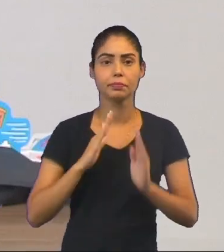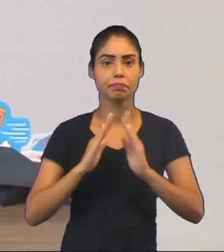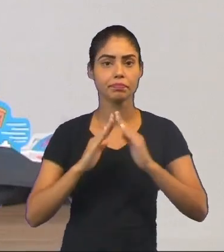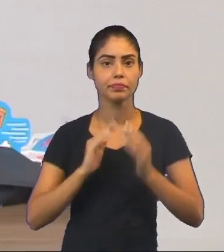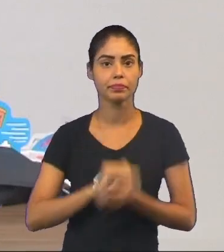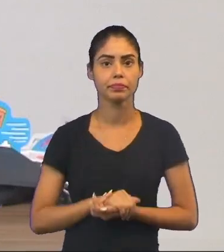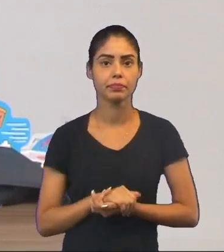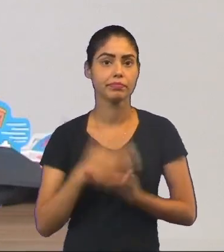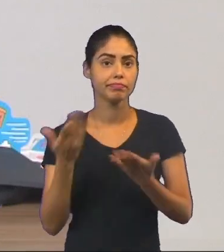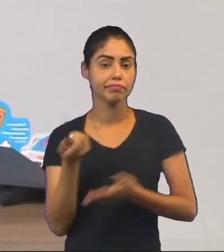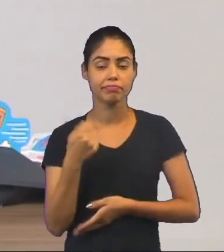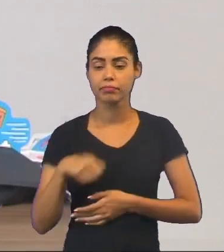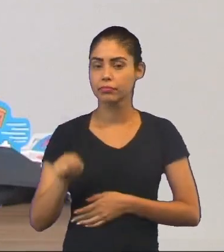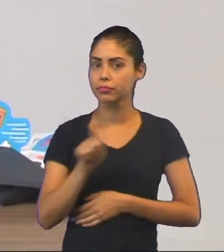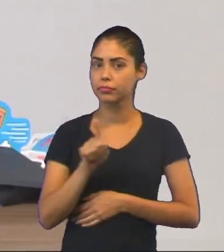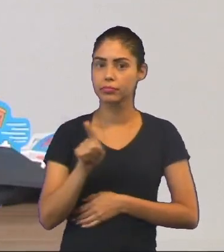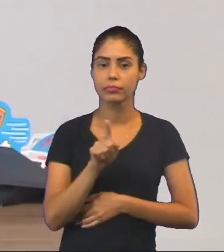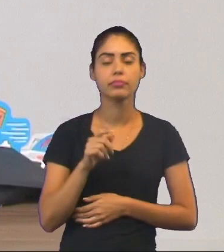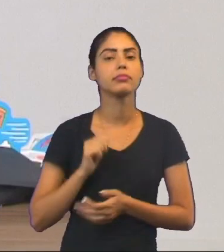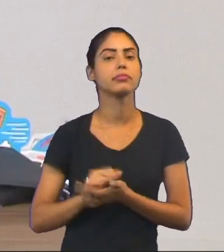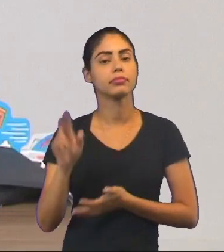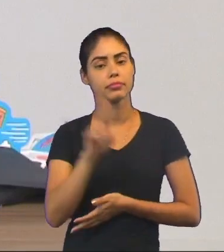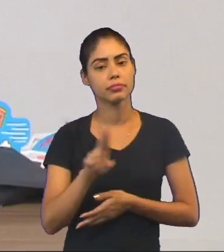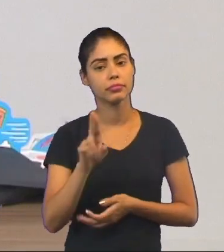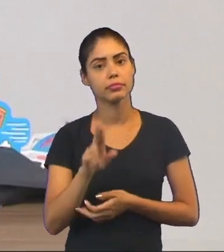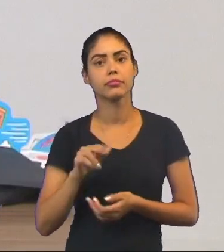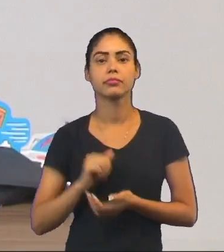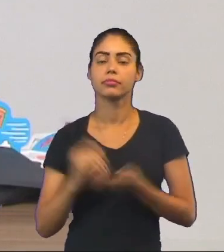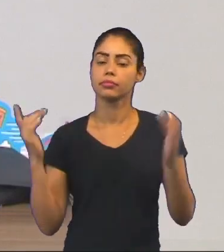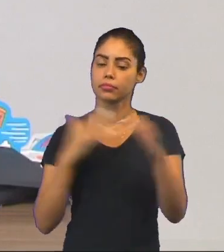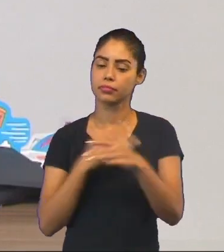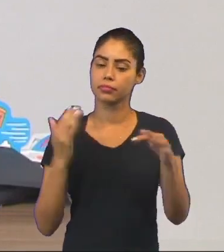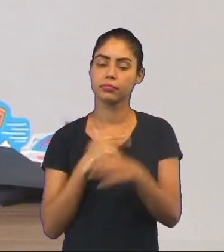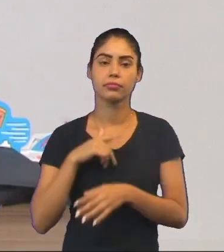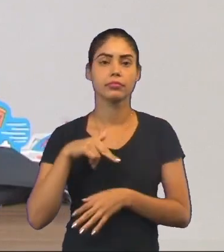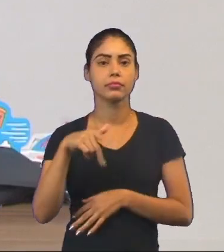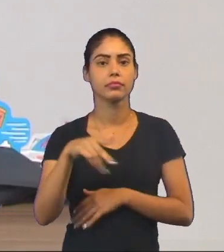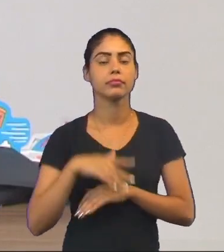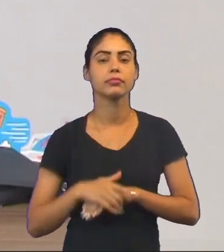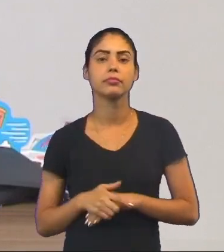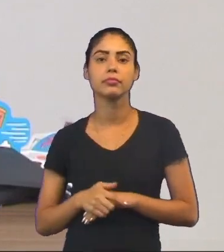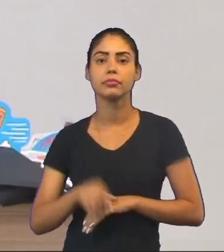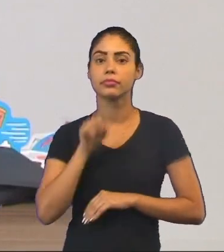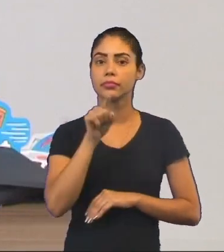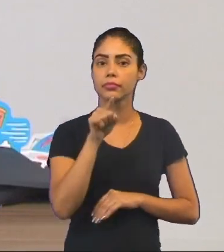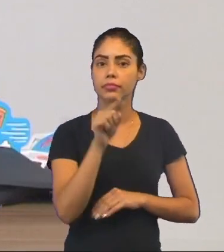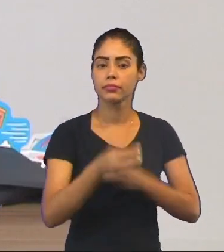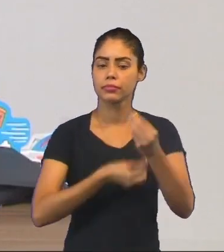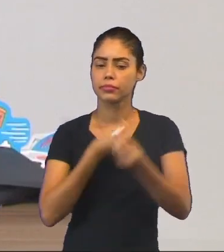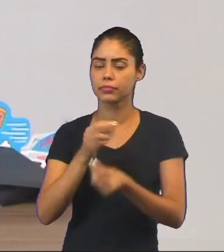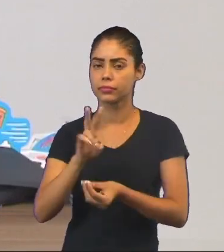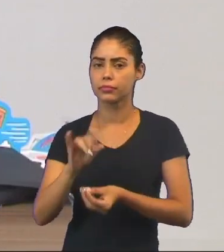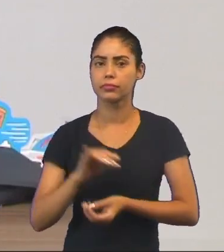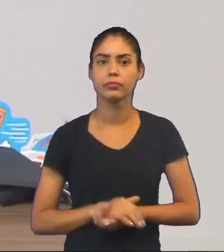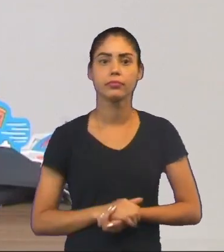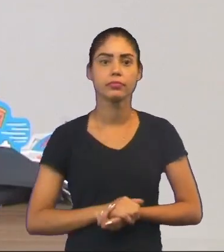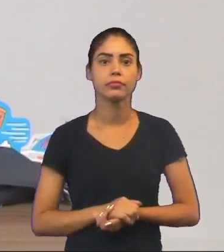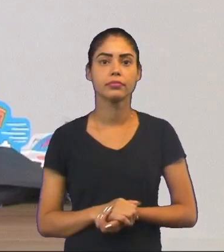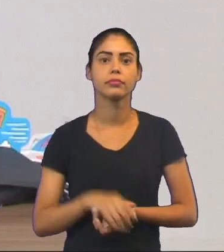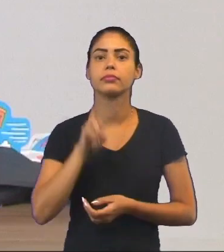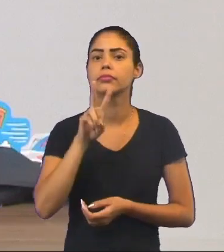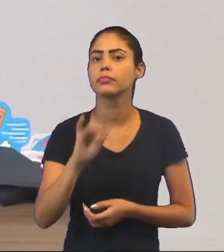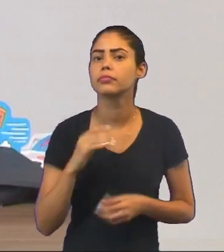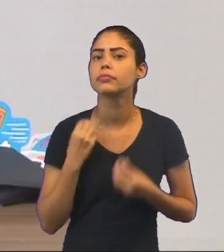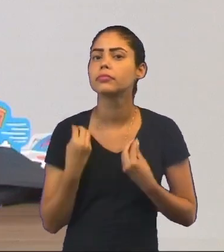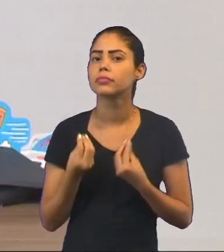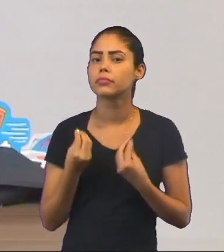minha casa. Então, eu não utilizo nenhum meio de transporte para chegar lá. Eu vou a pé. E você, como vai? Vai de